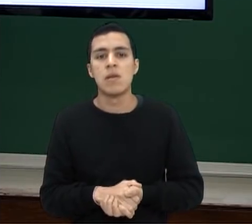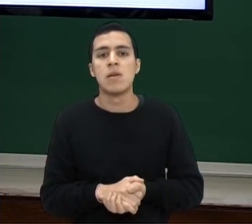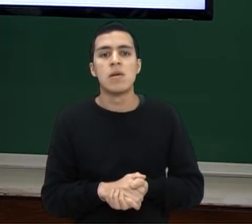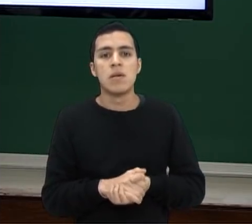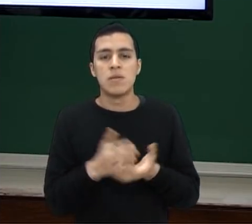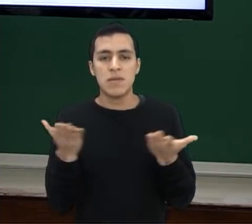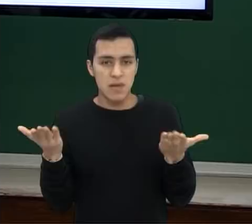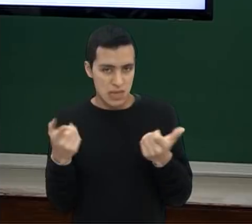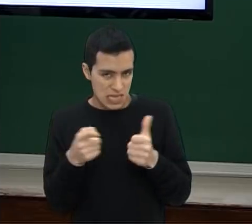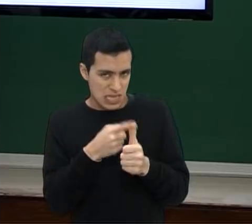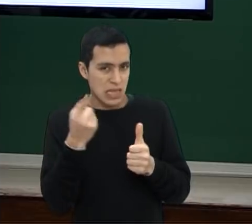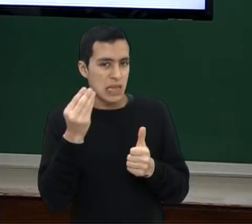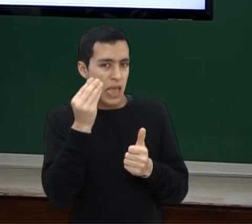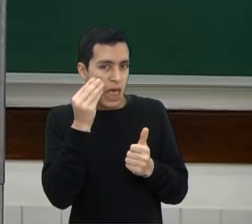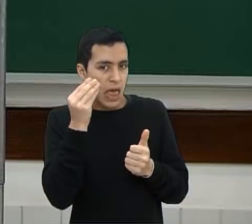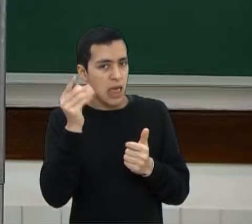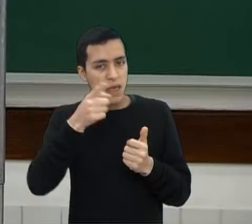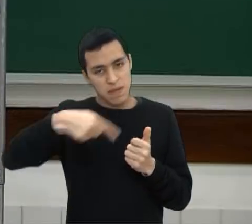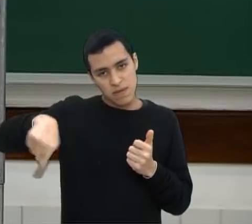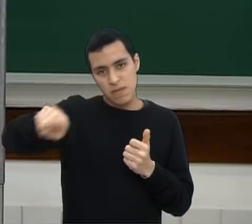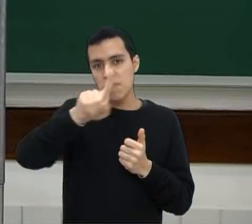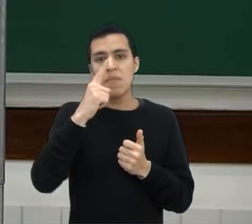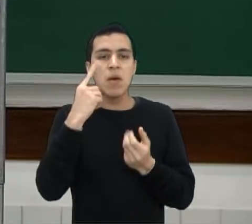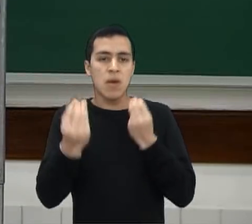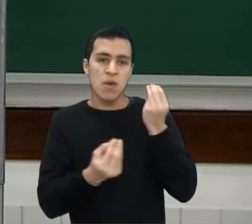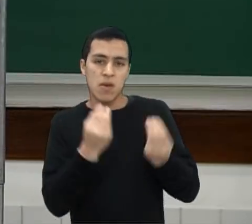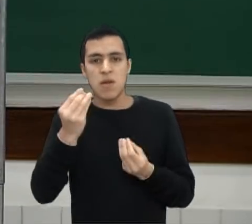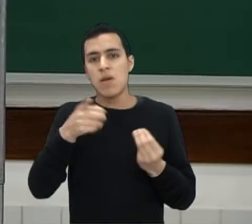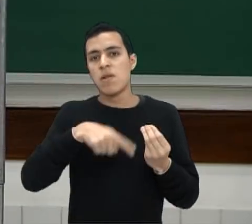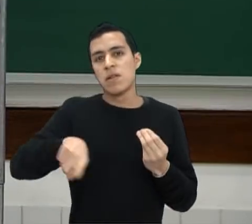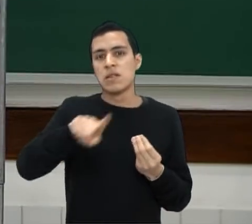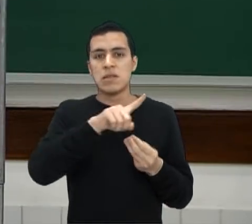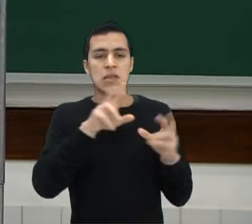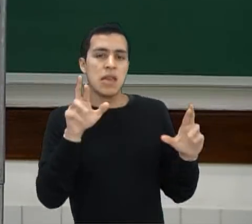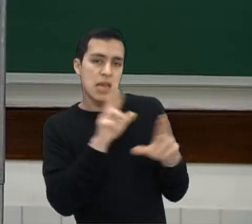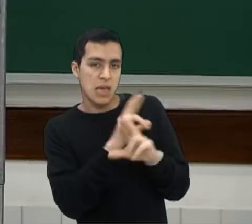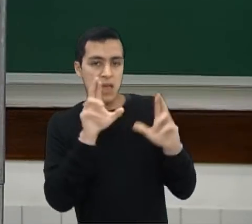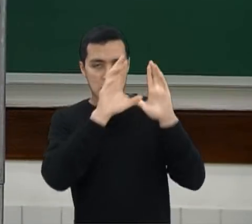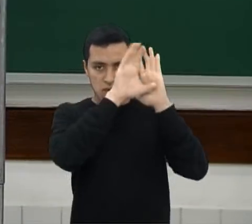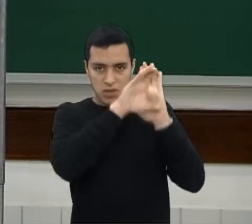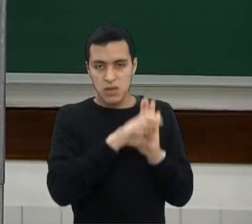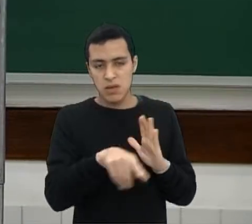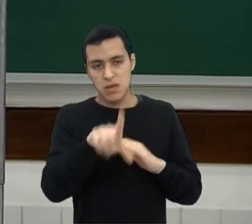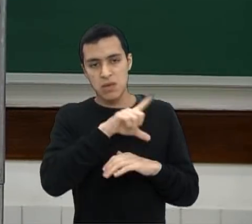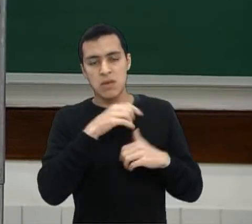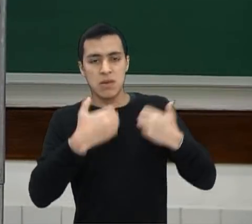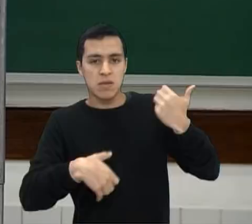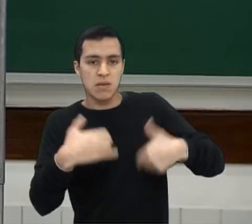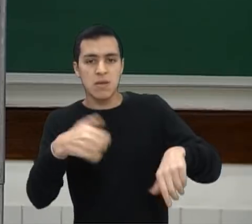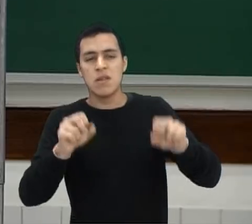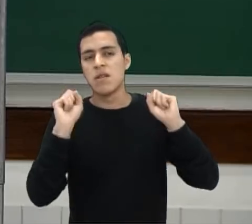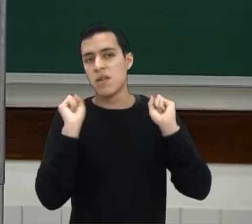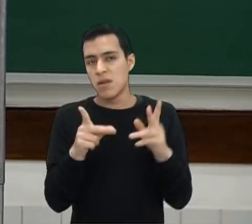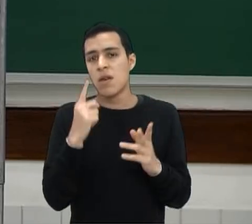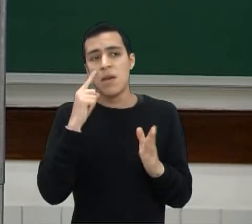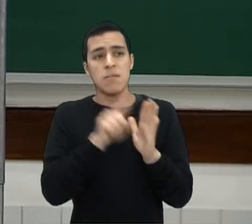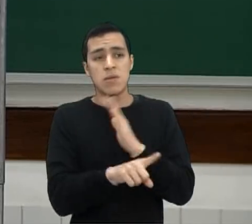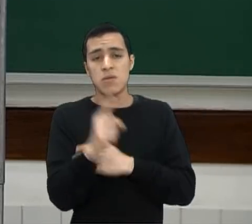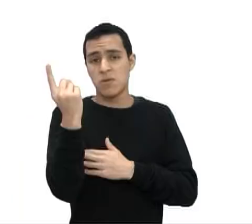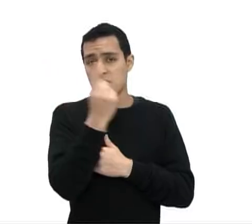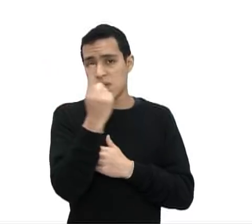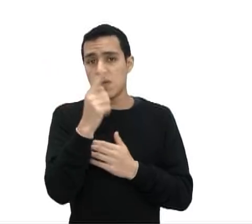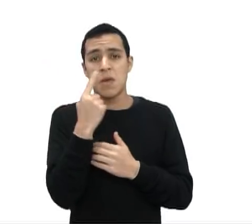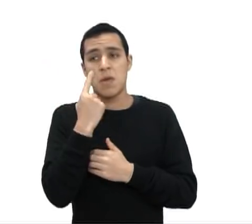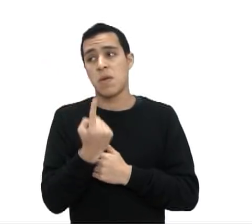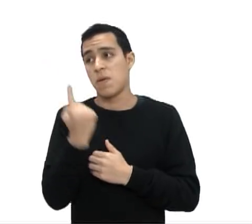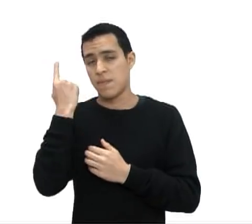Vamos fazer um testezinho aqui, pessoal, para ver como é que vocês estão fazendo as relações conceituais do que a gente viu até agora. Vamos lá, questão 1.